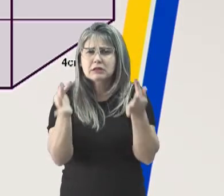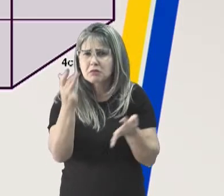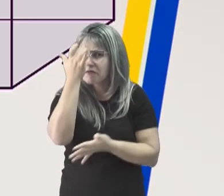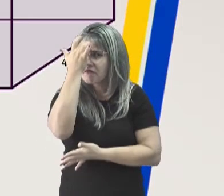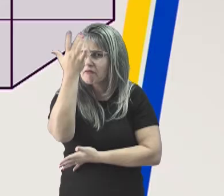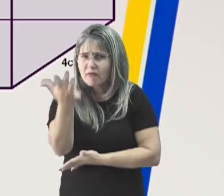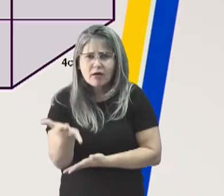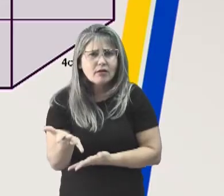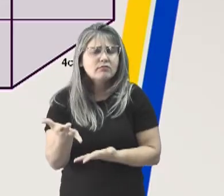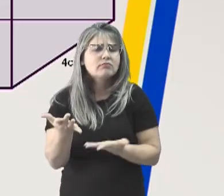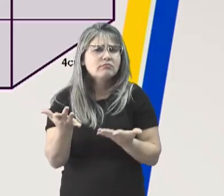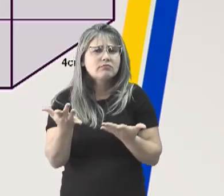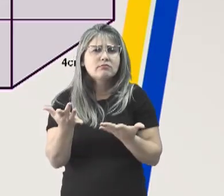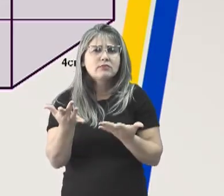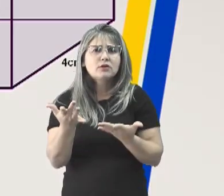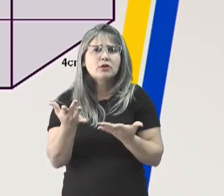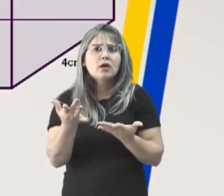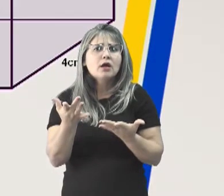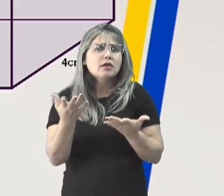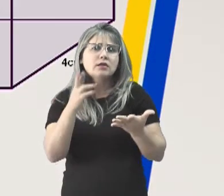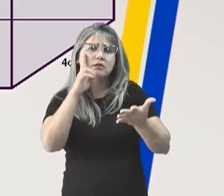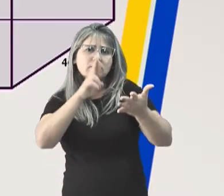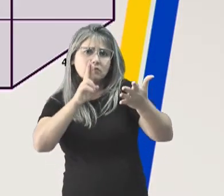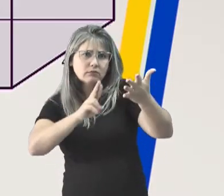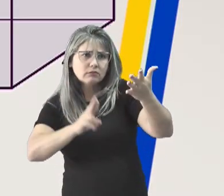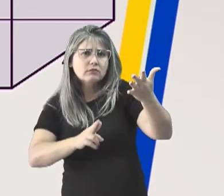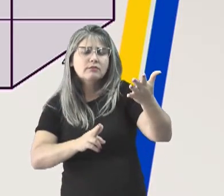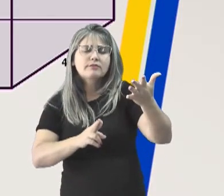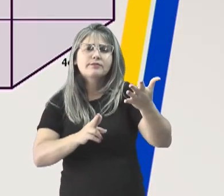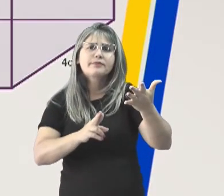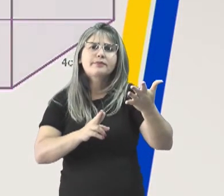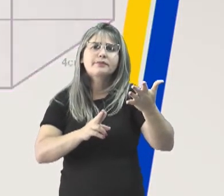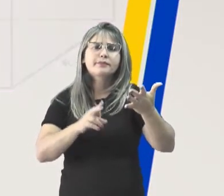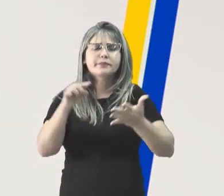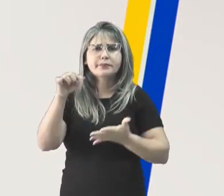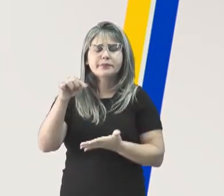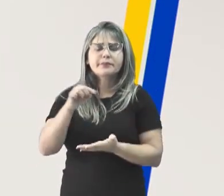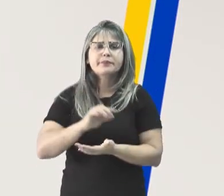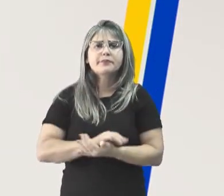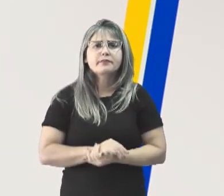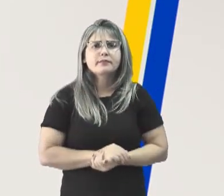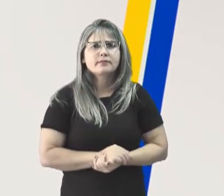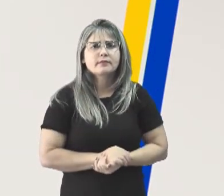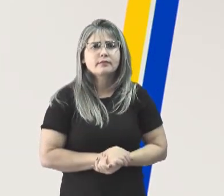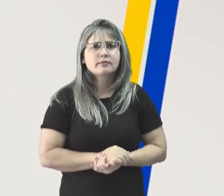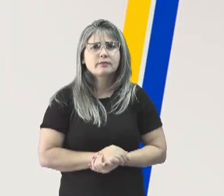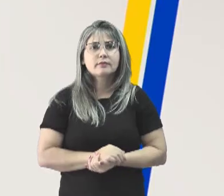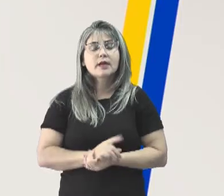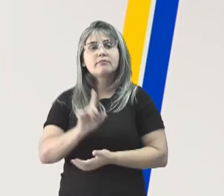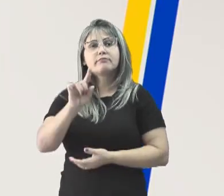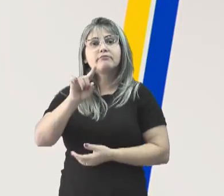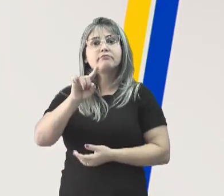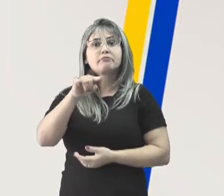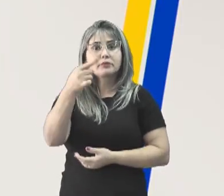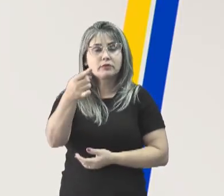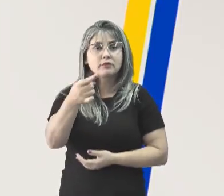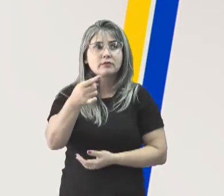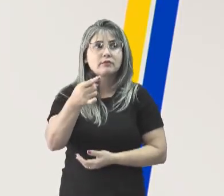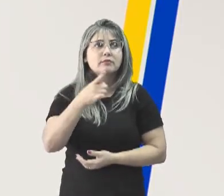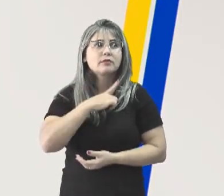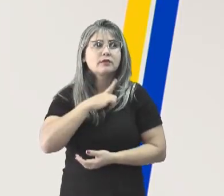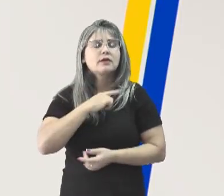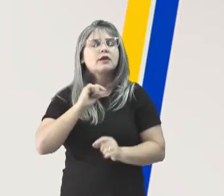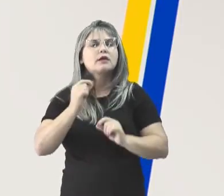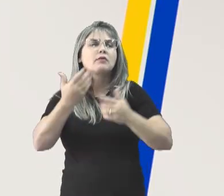resolver simplesmente sabendo calcular o volume desse sólido aí. Beleza? Vamos para a próxima, ainda no IFRN, essa